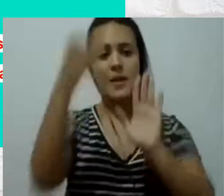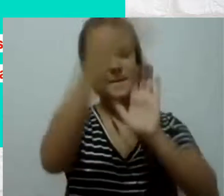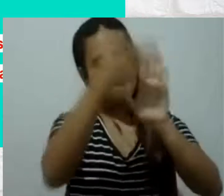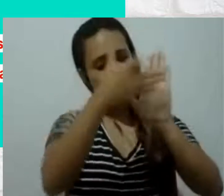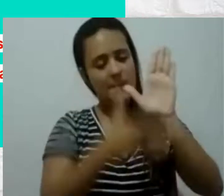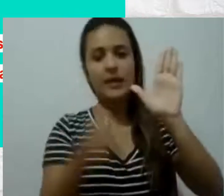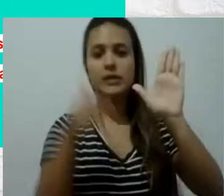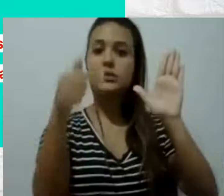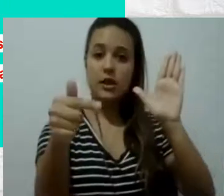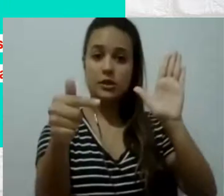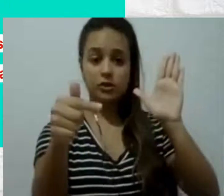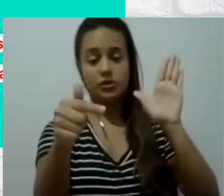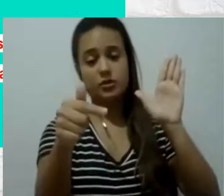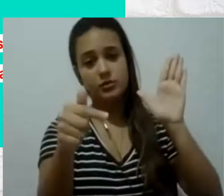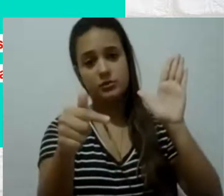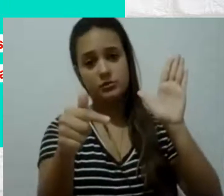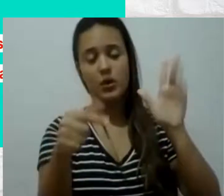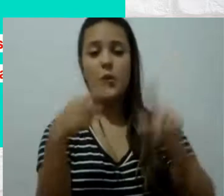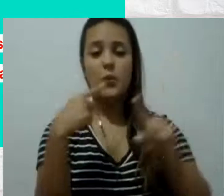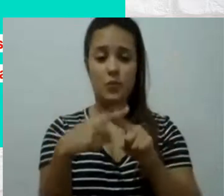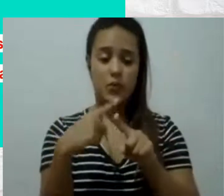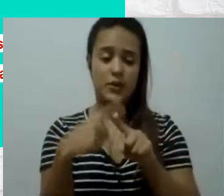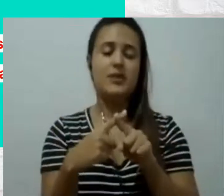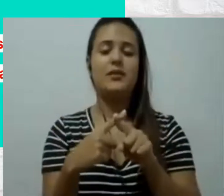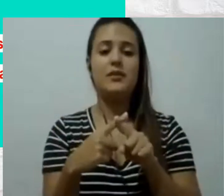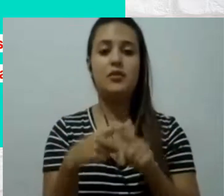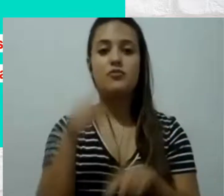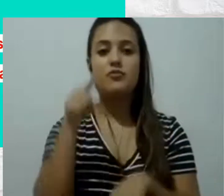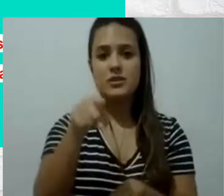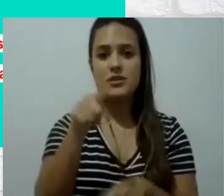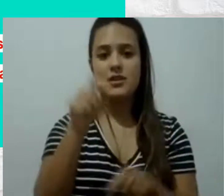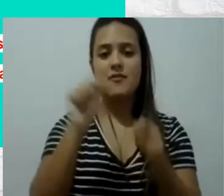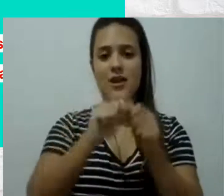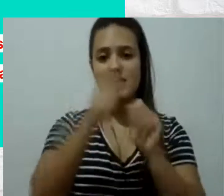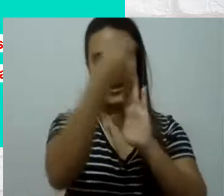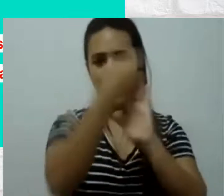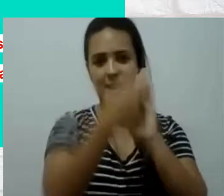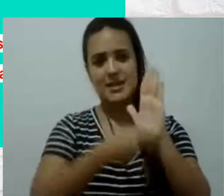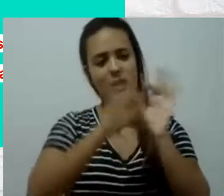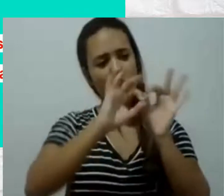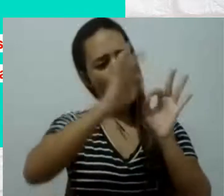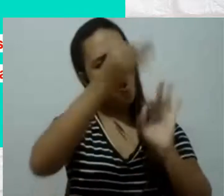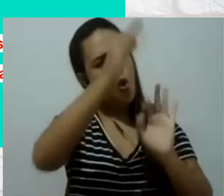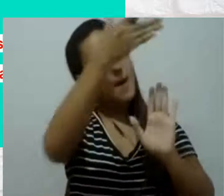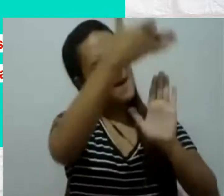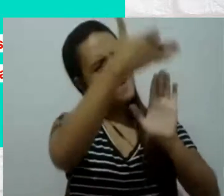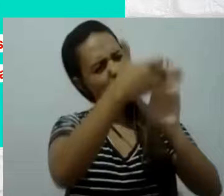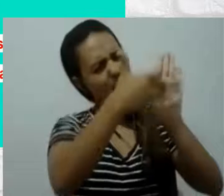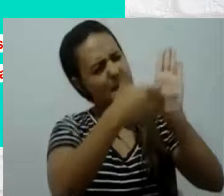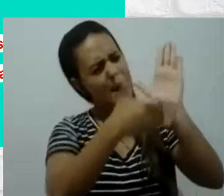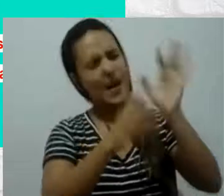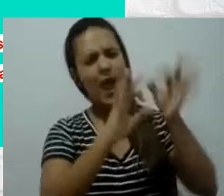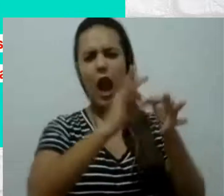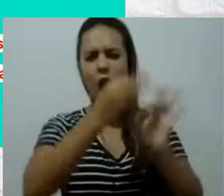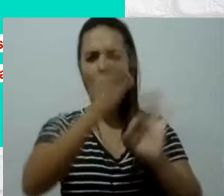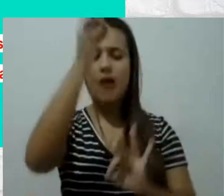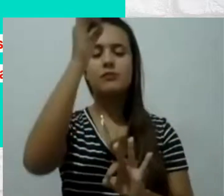adianta você botar 7 parágrafos e você... Até porque quando você faz uma redação muito